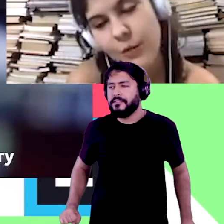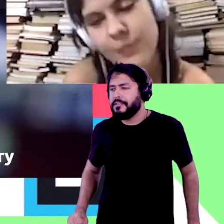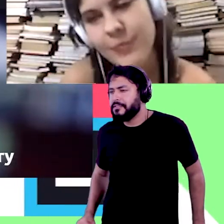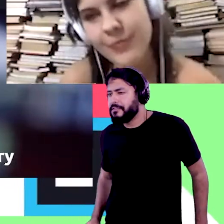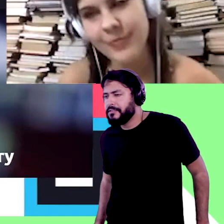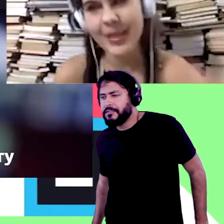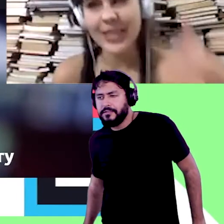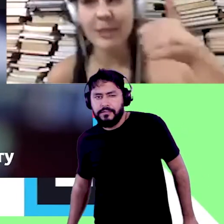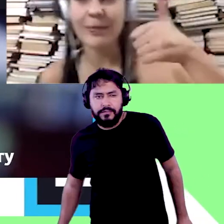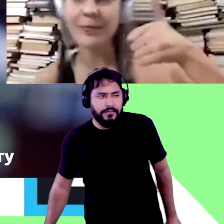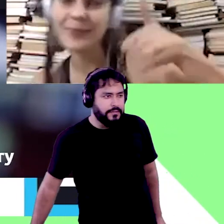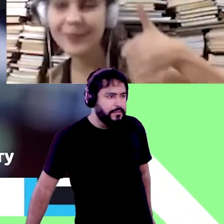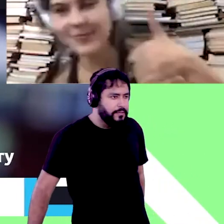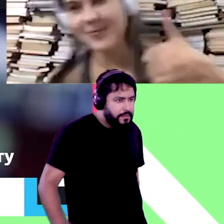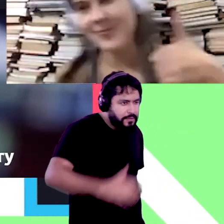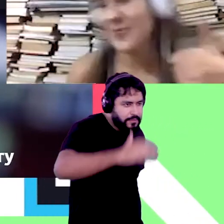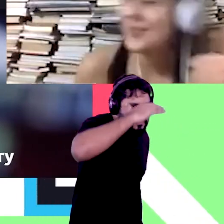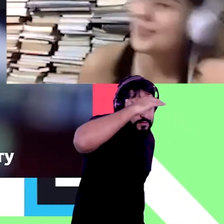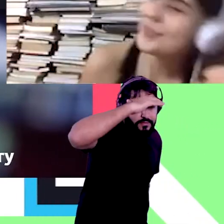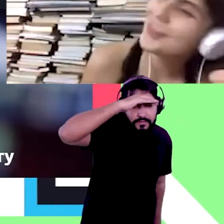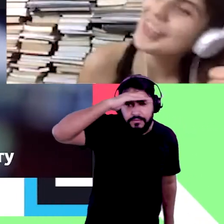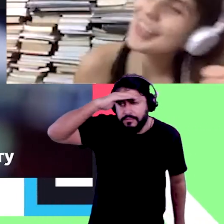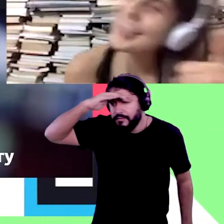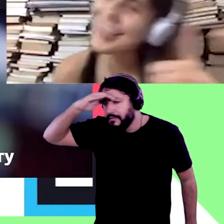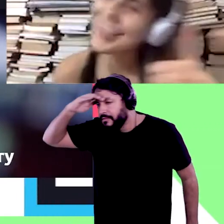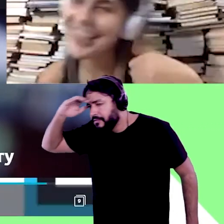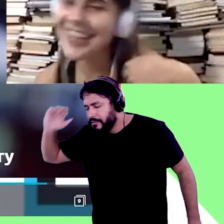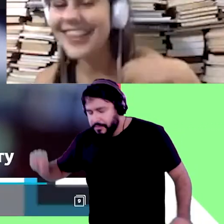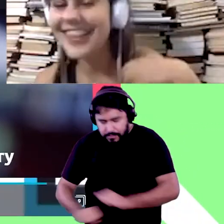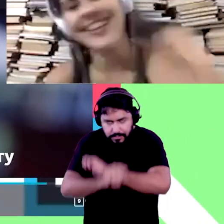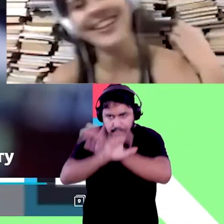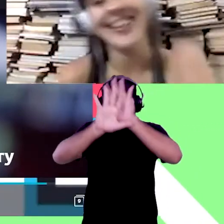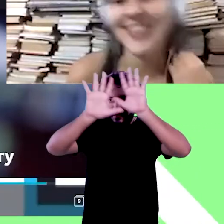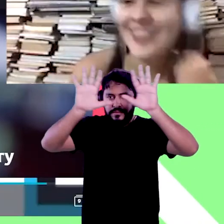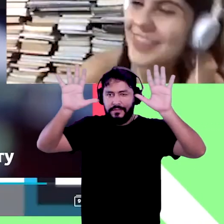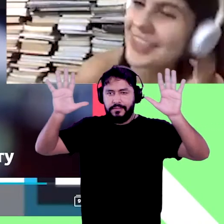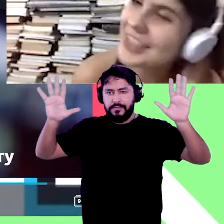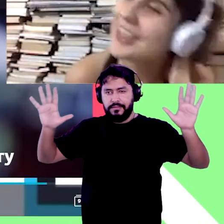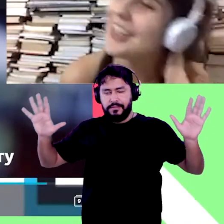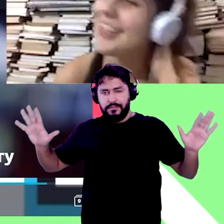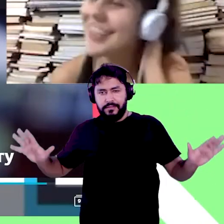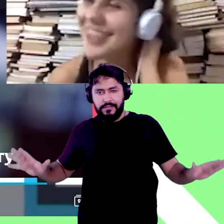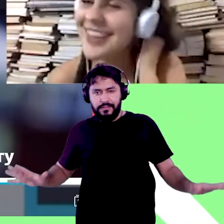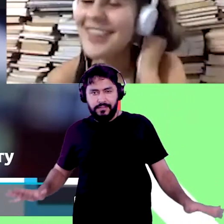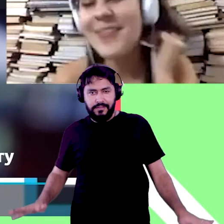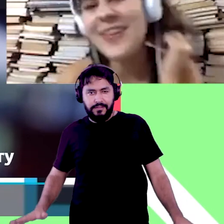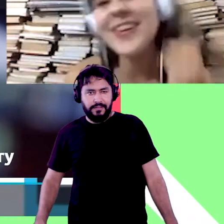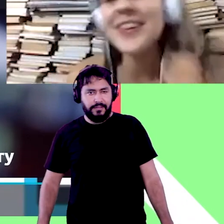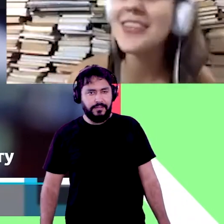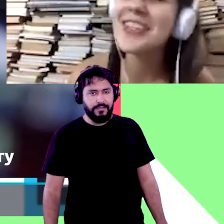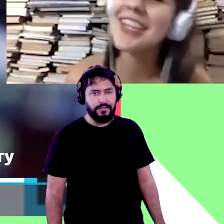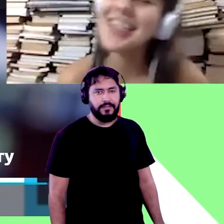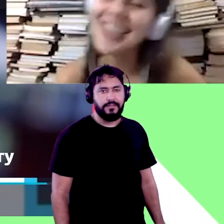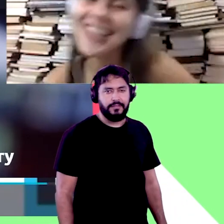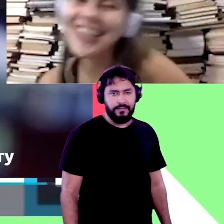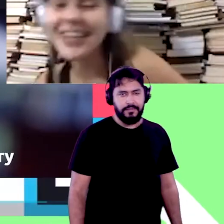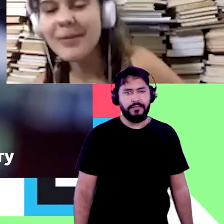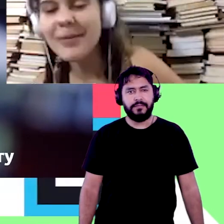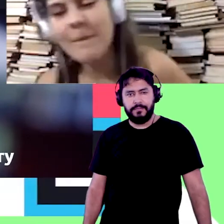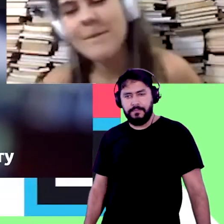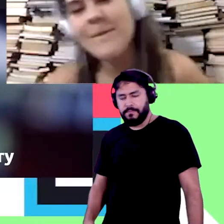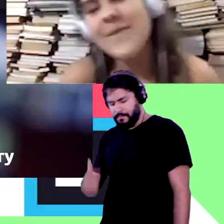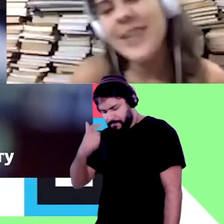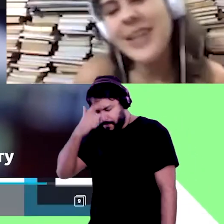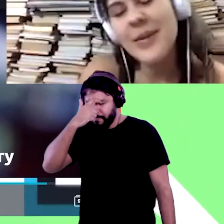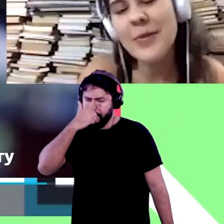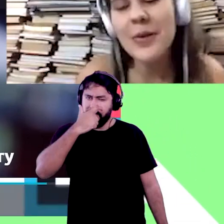até o fim pra ver longe. Eu